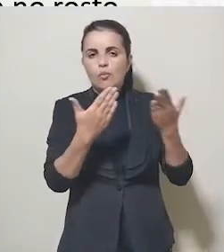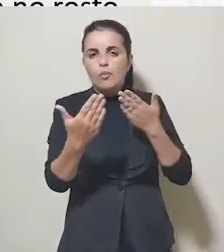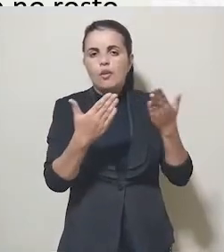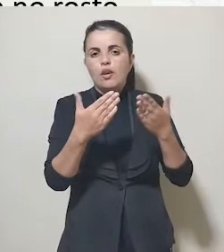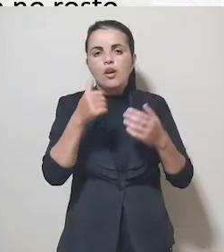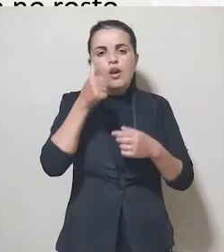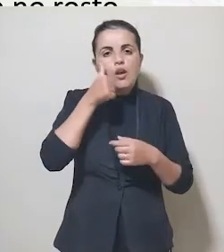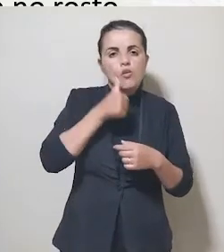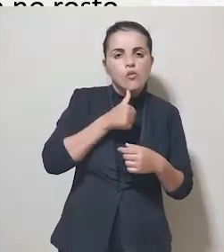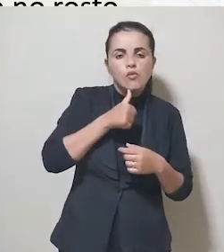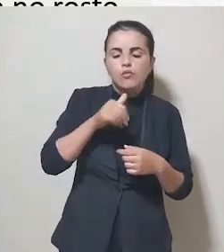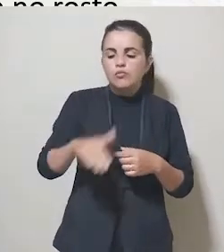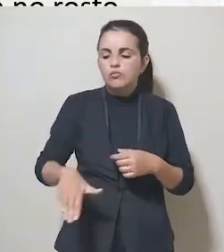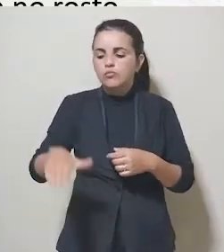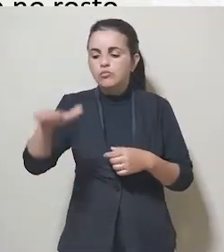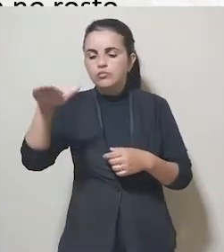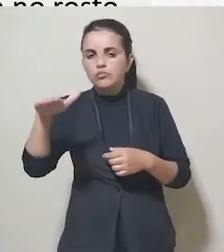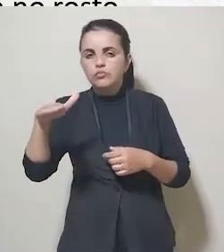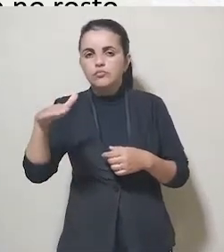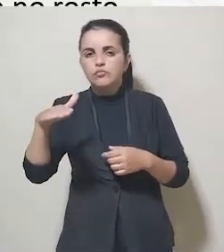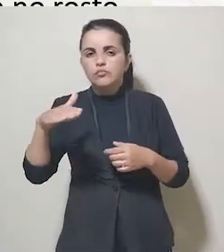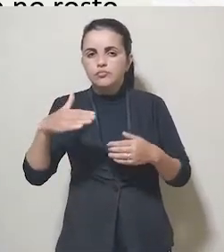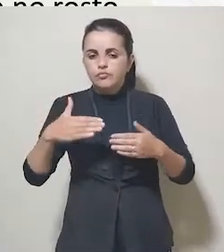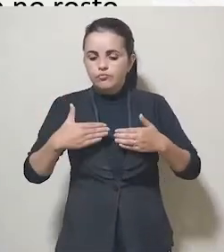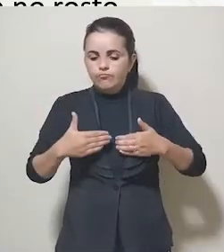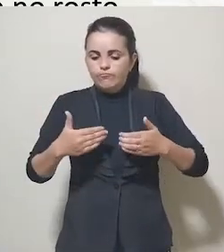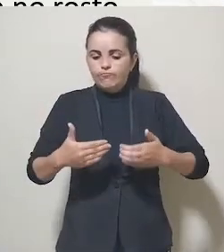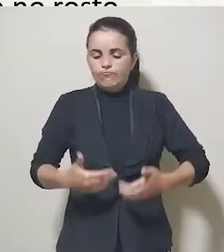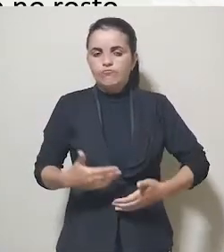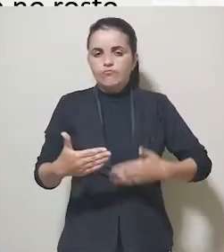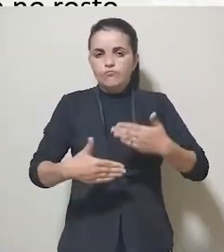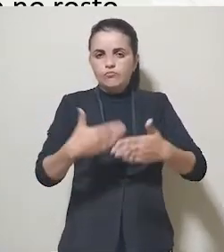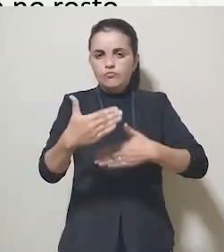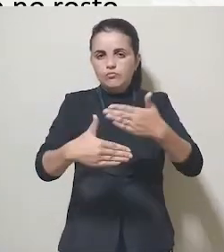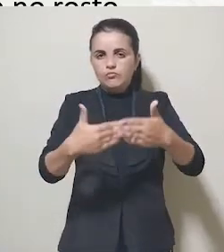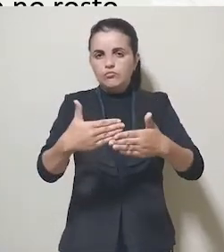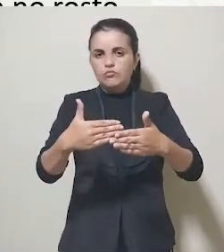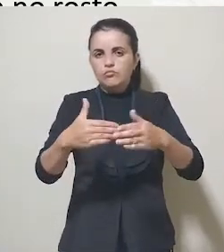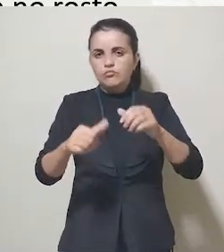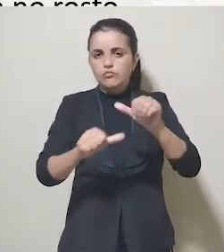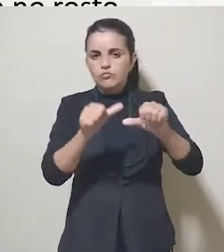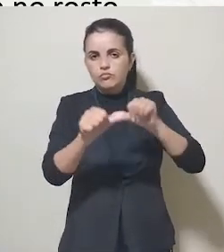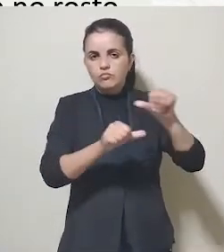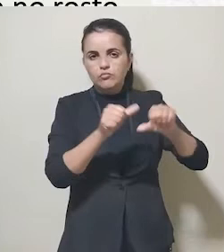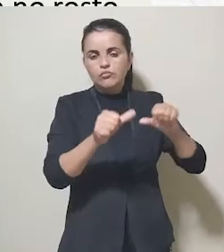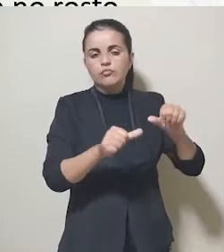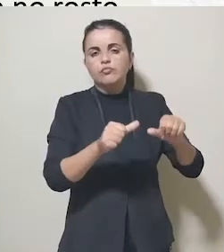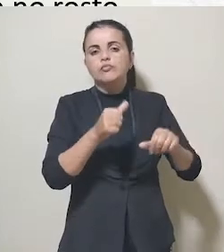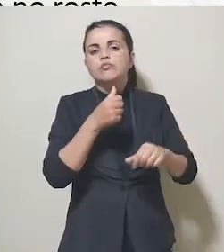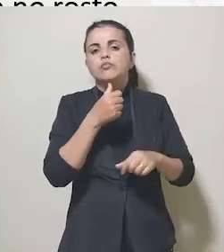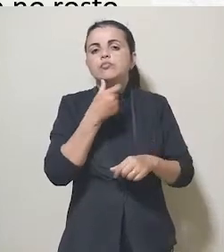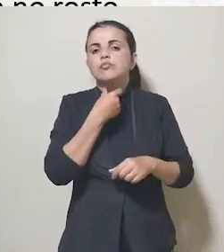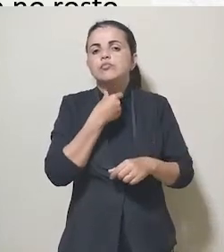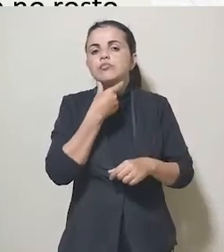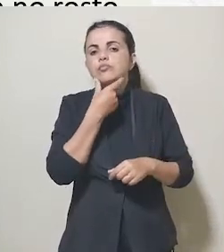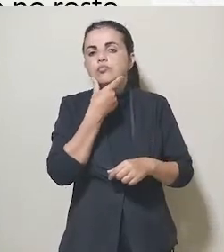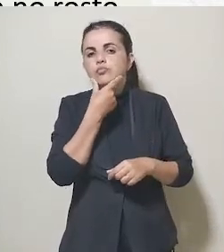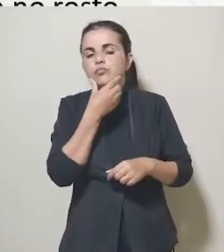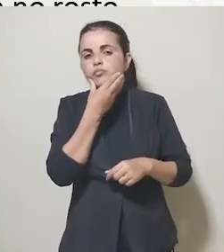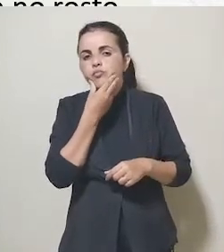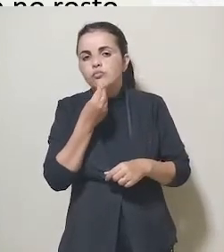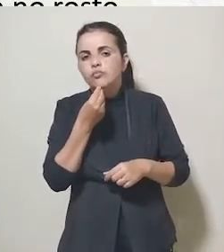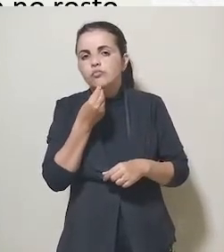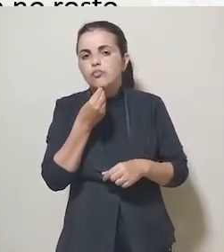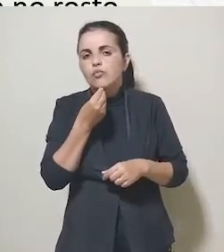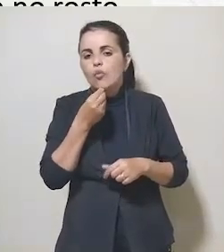criança com uma menina na puberdade e uma criança, isso independente do sexo, com um menino na puberdade, a voz do menino é a que mais se